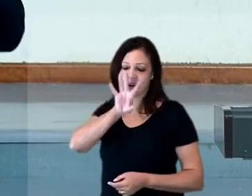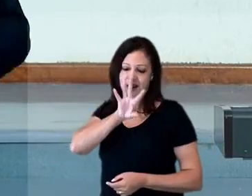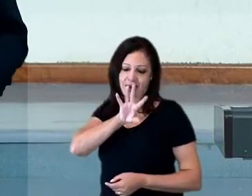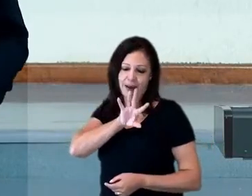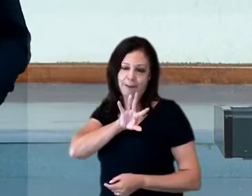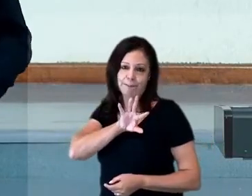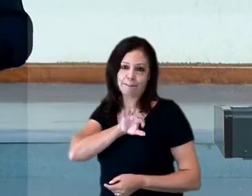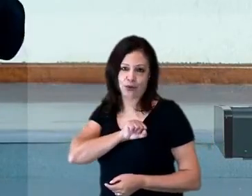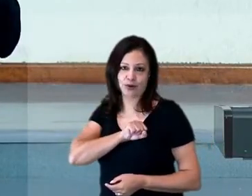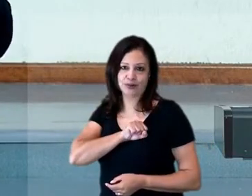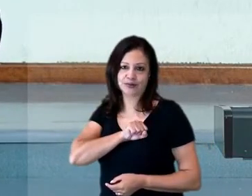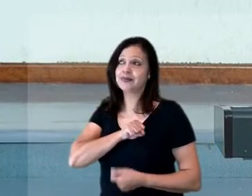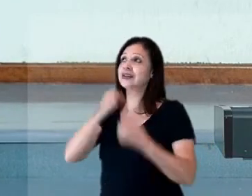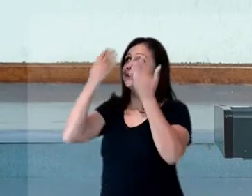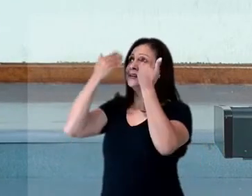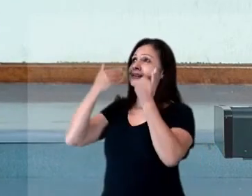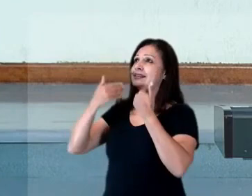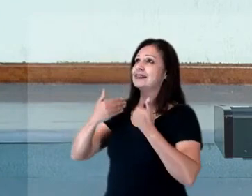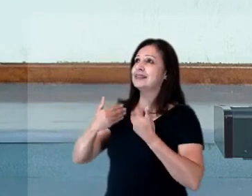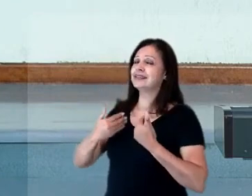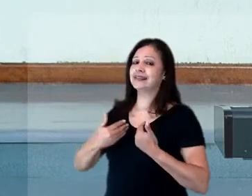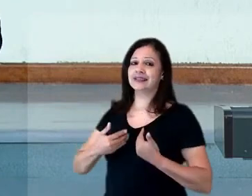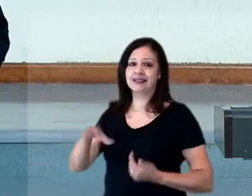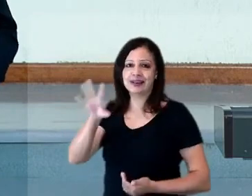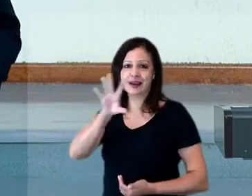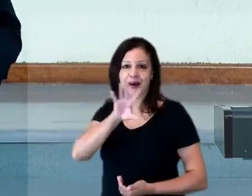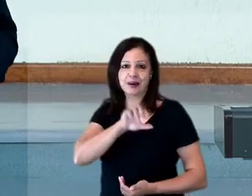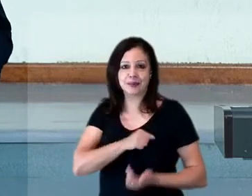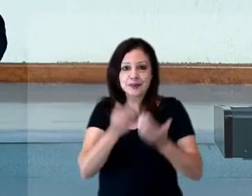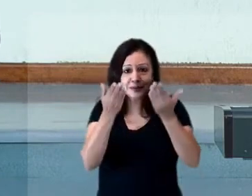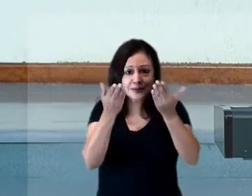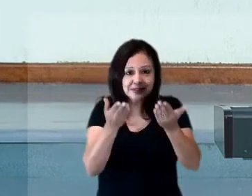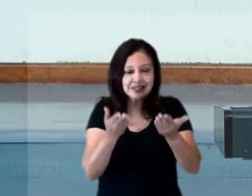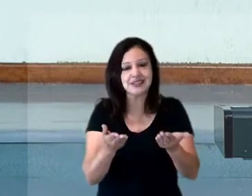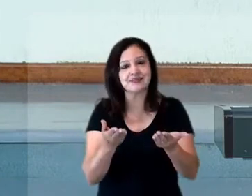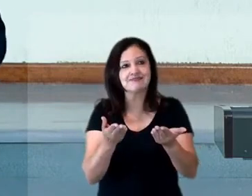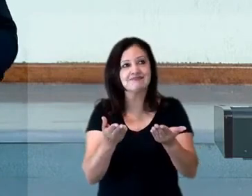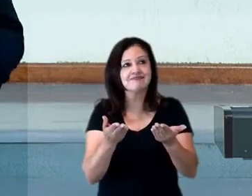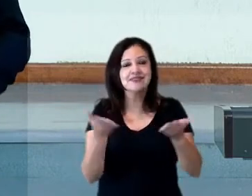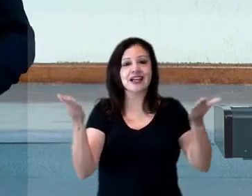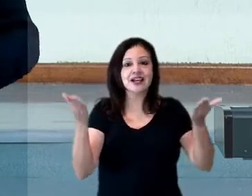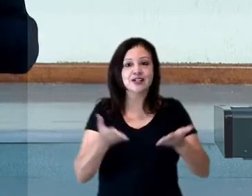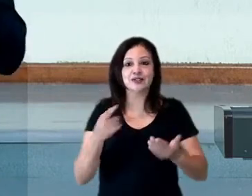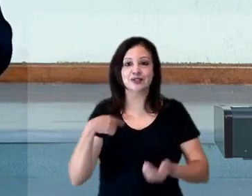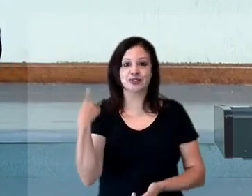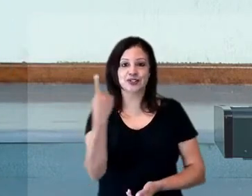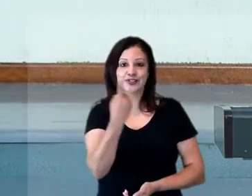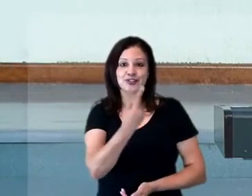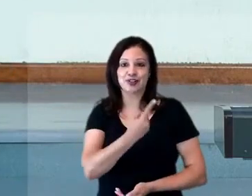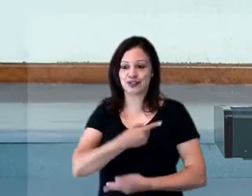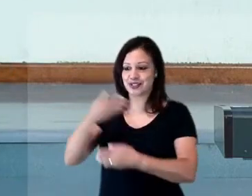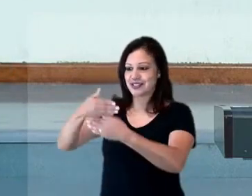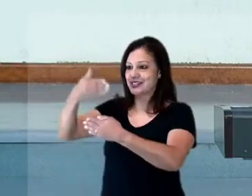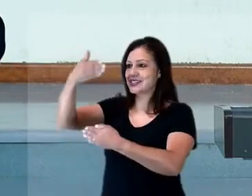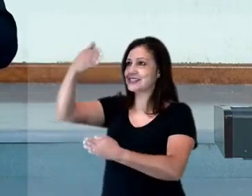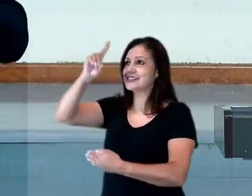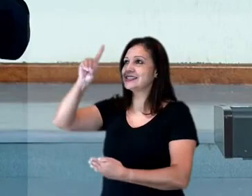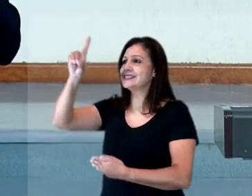por amor a você. Para que nós pudéssemos hoje estar na sua presença e desfrutar e desejar e ansiar pela